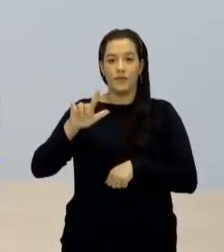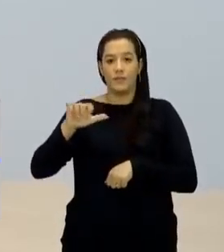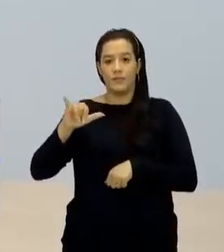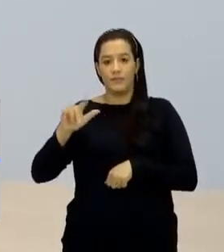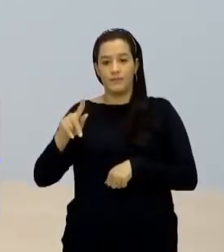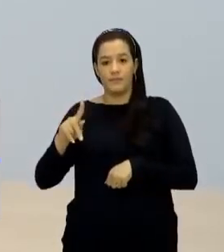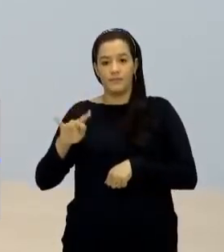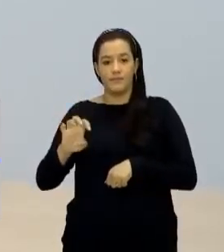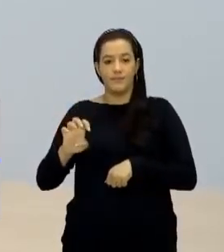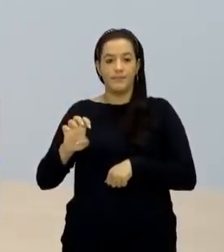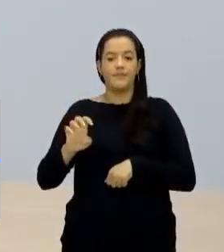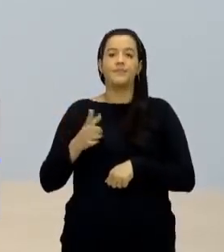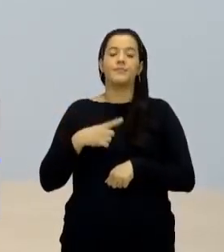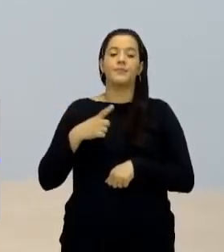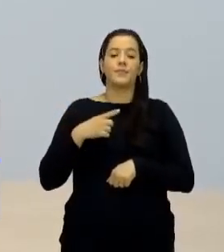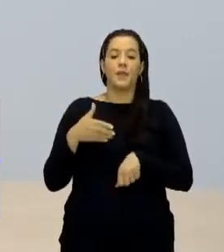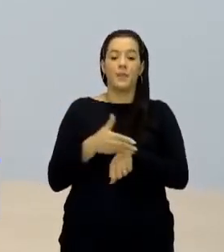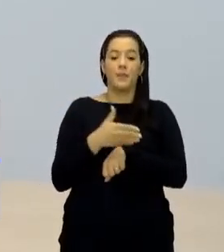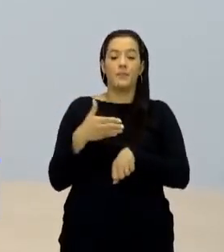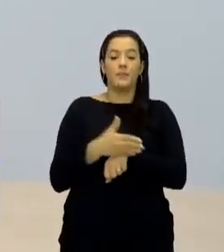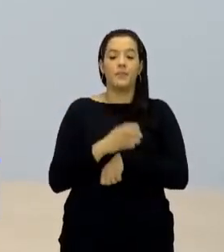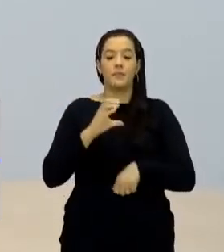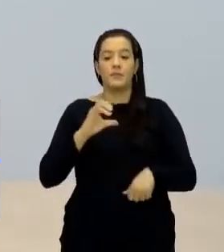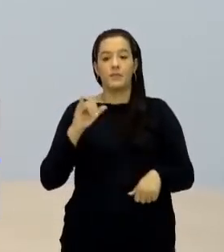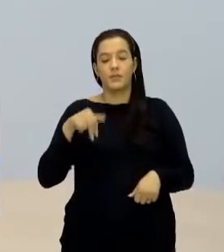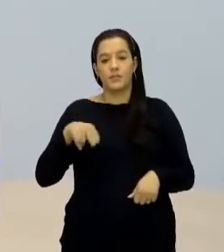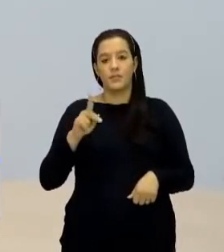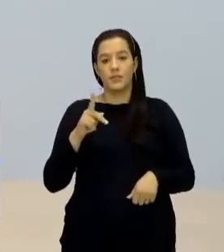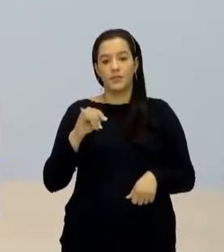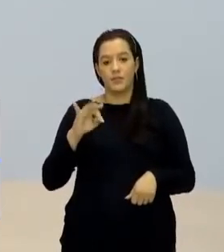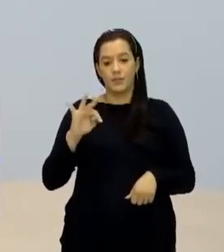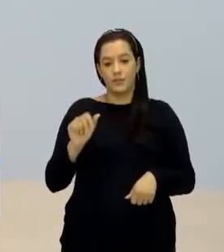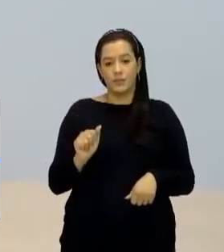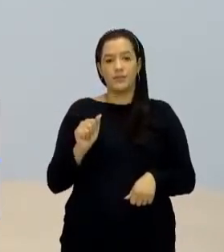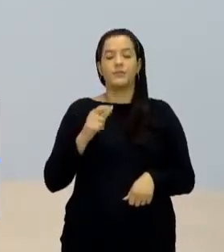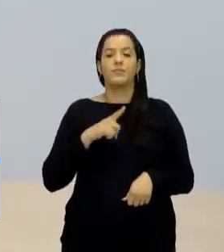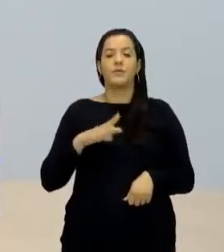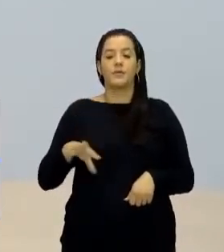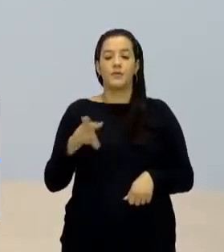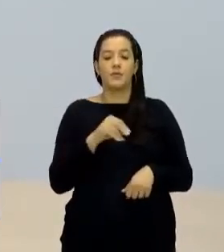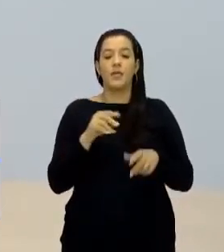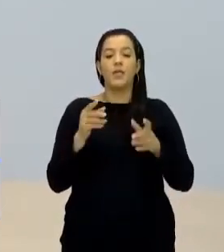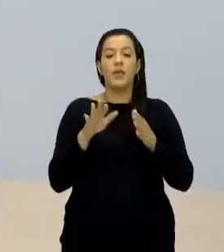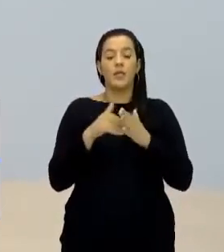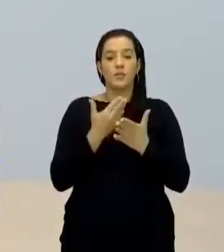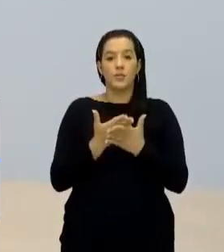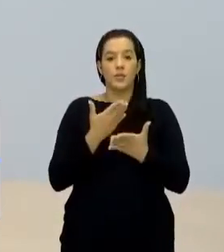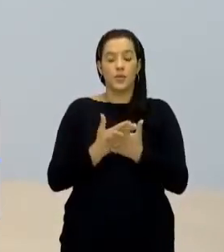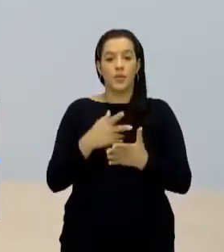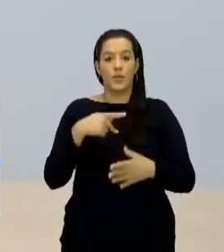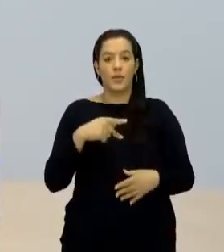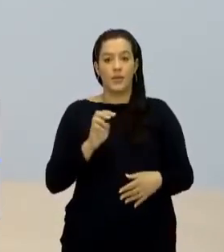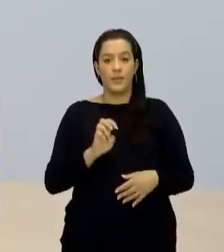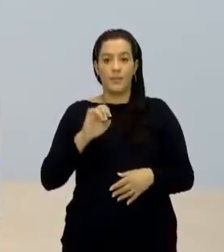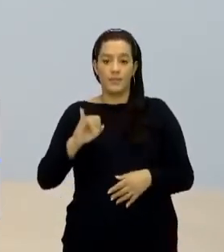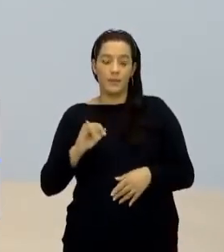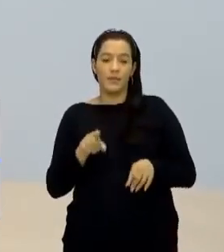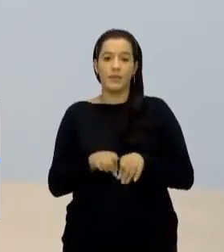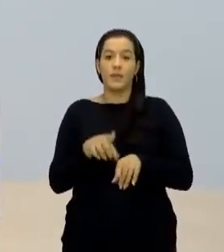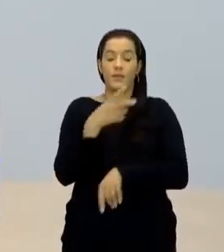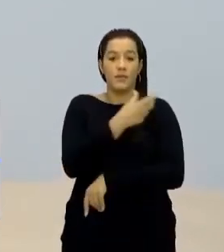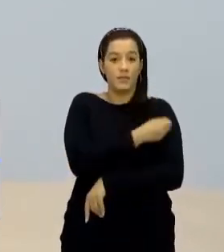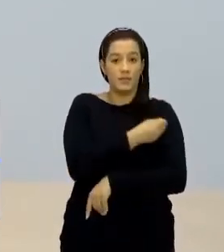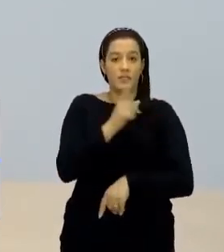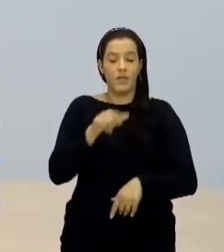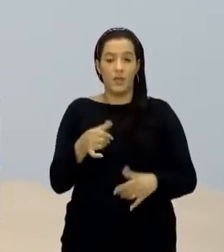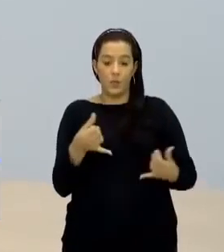professora Cíntia colocou aqui a participação do pessoal lá de Sebastião Videira, da Escola PEI, né? O Rian, a vacina é um líquido